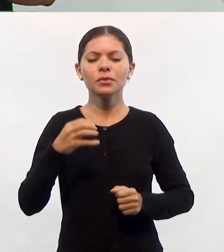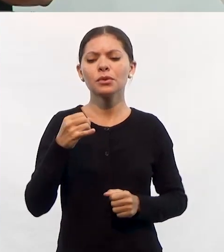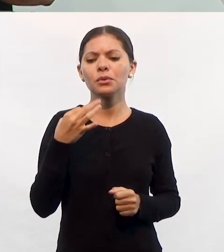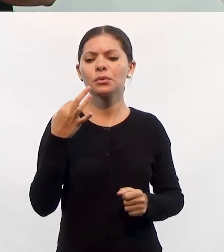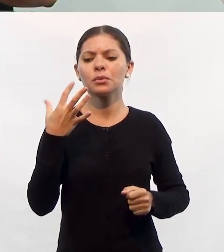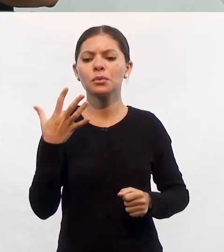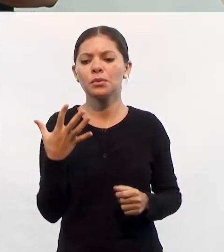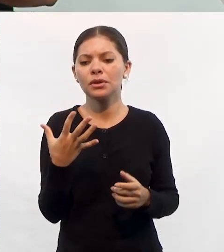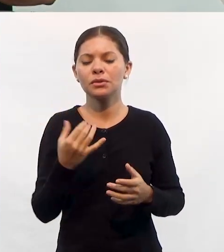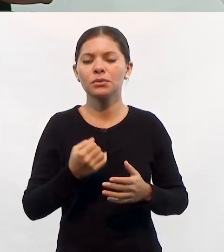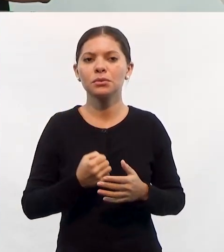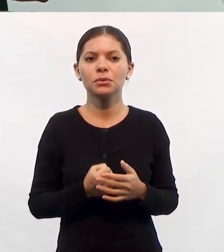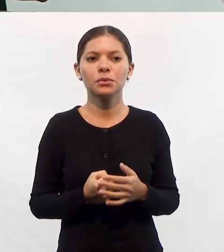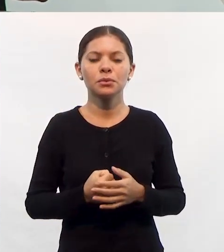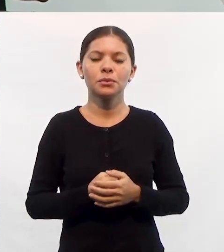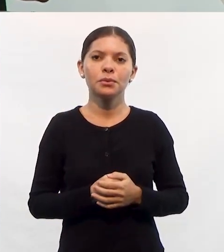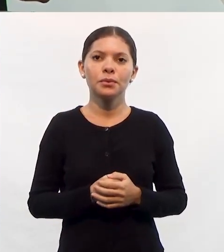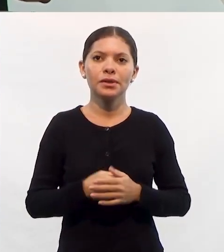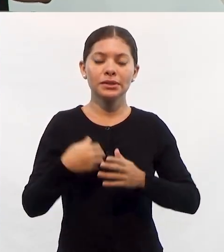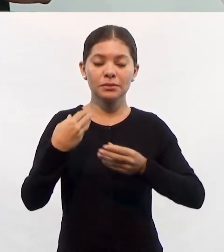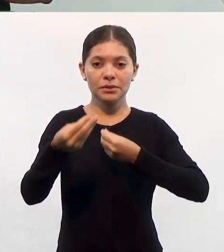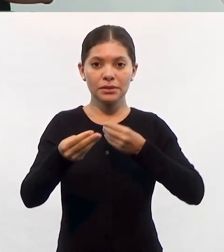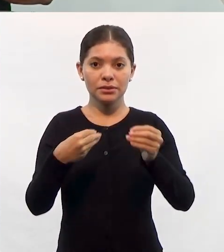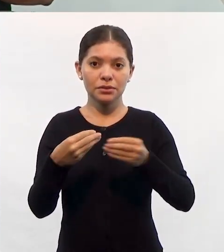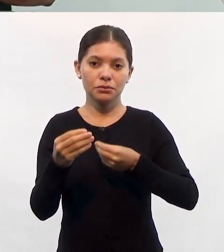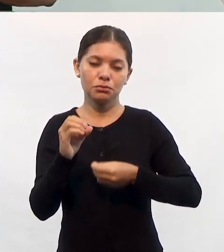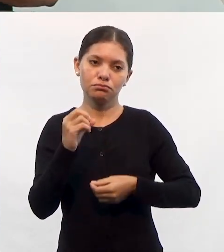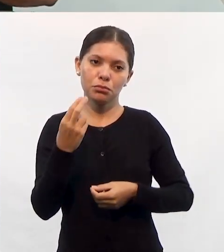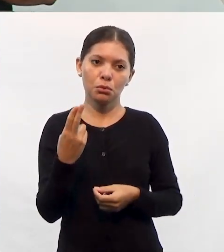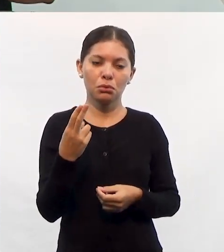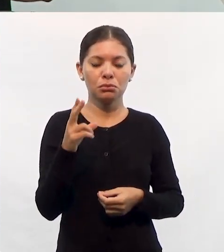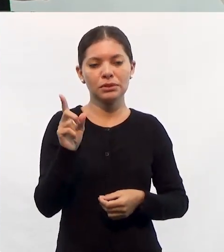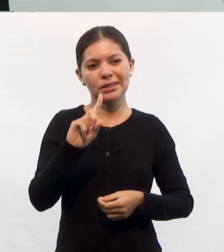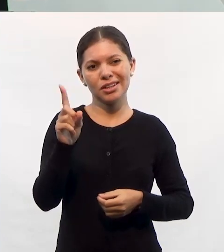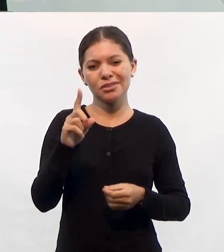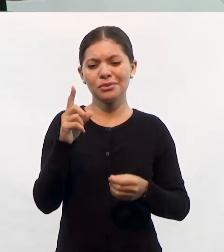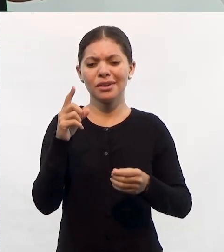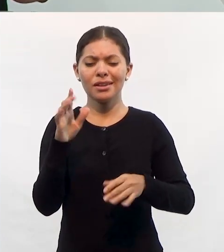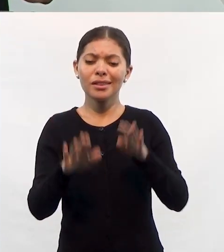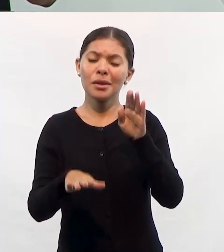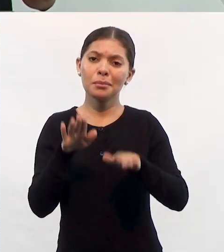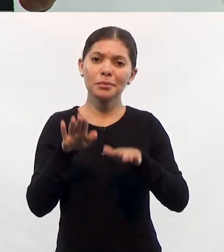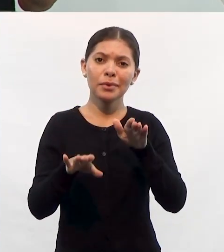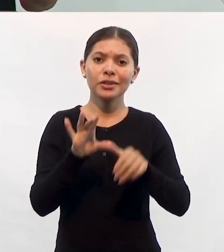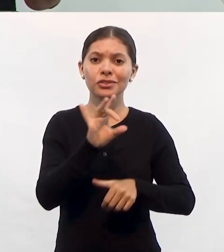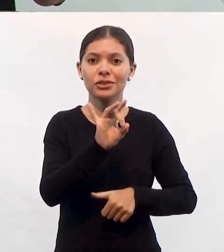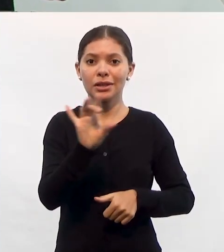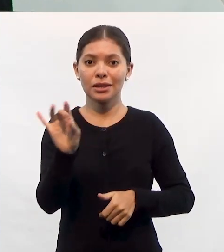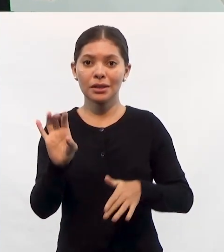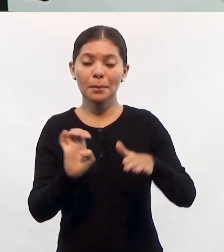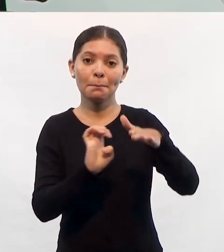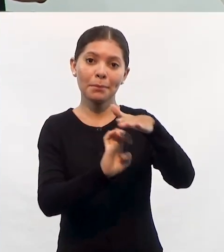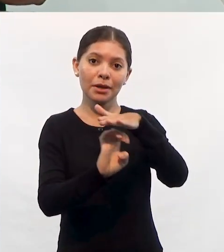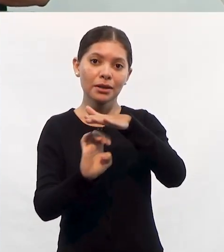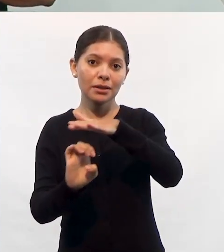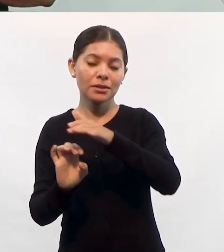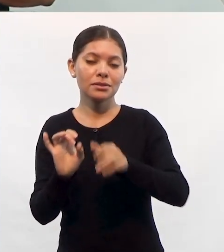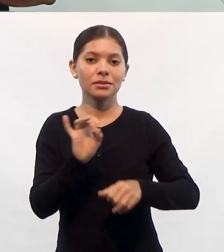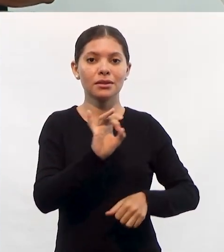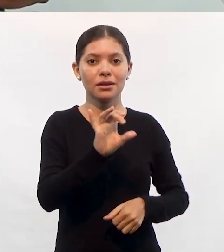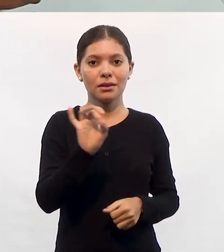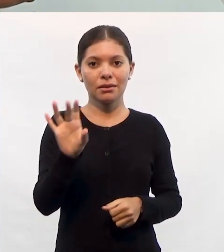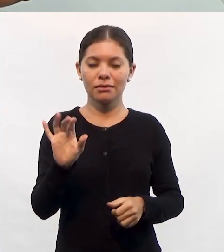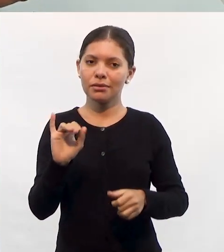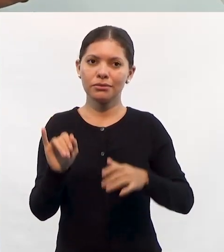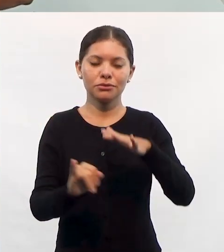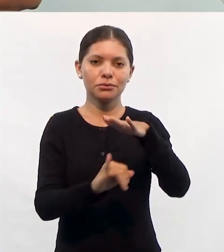o quanto ele vai ser flexível ou não vai depender de cada empresa cada situação dos objetivos de cada